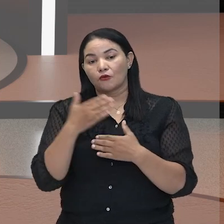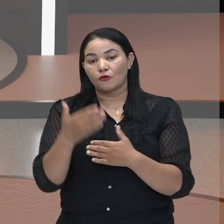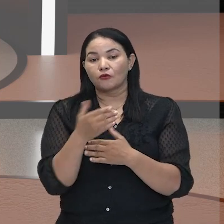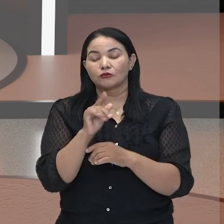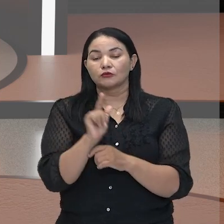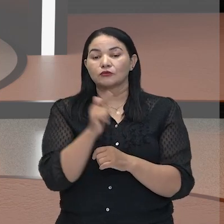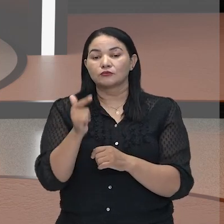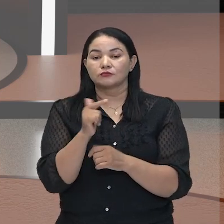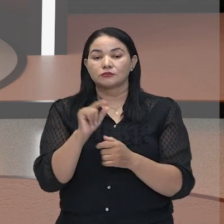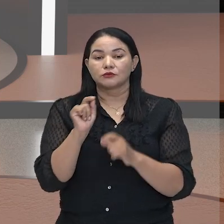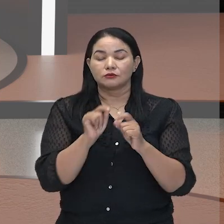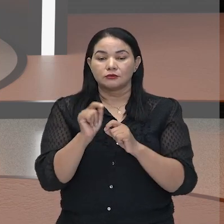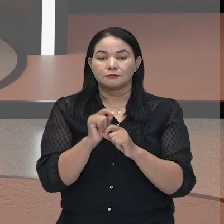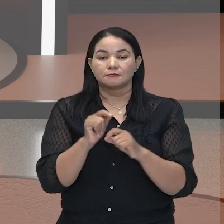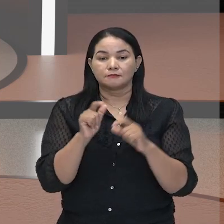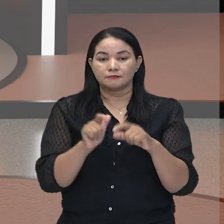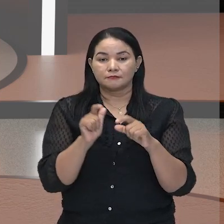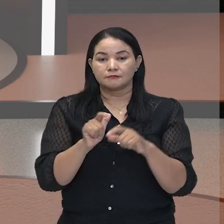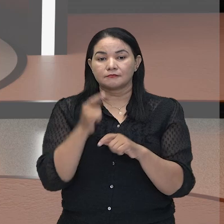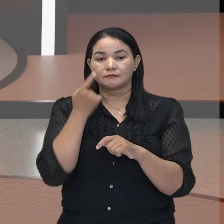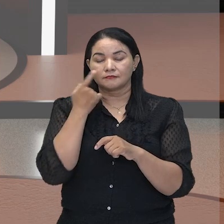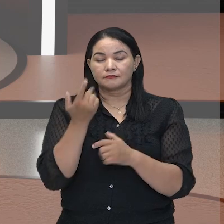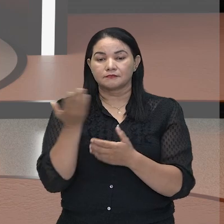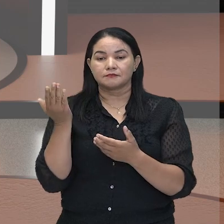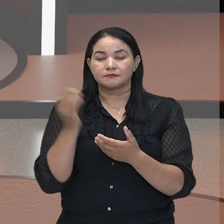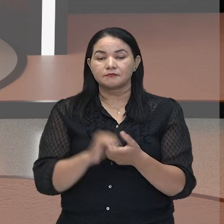região, a gente vai agora para a região da